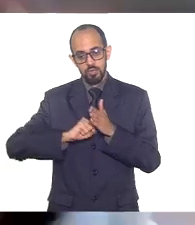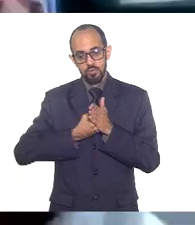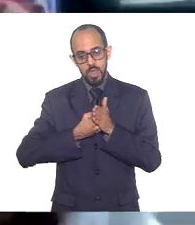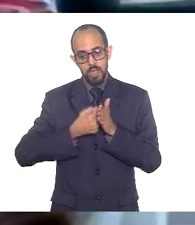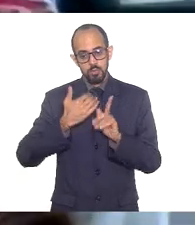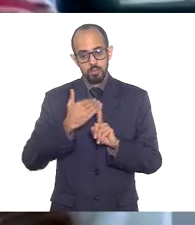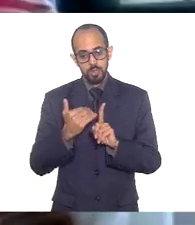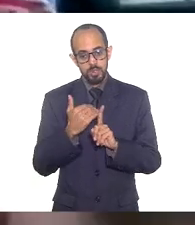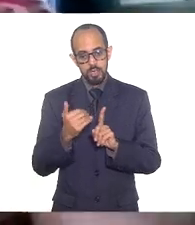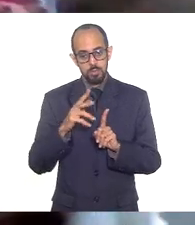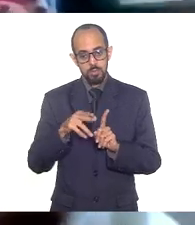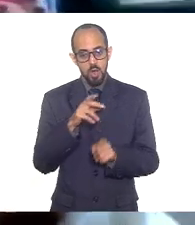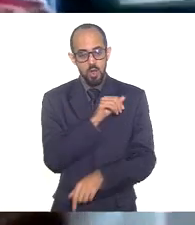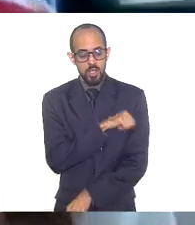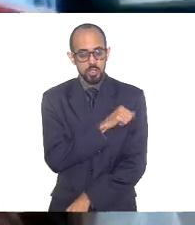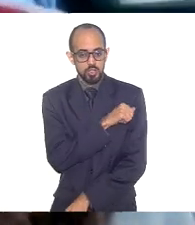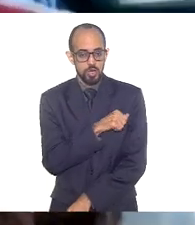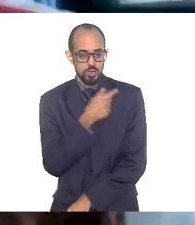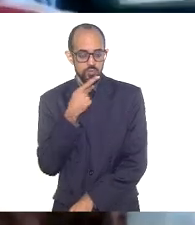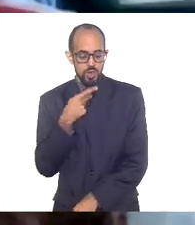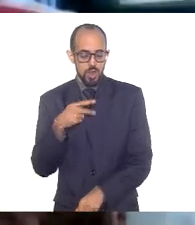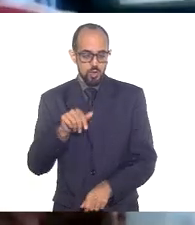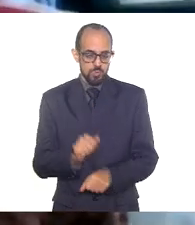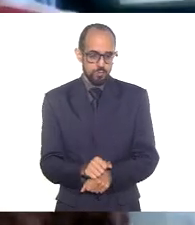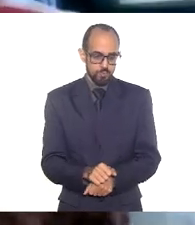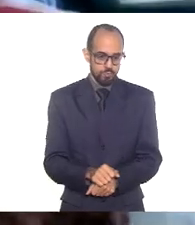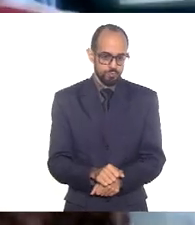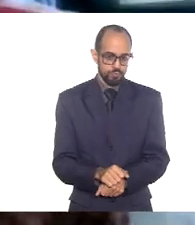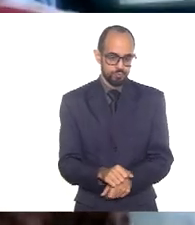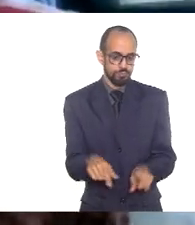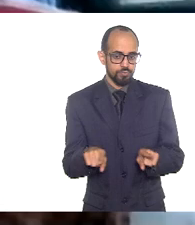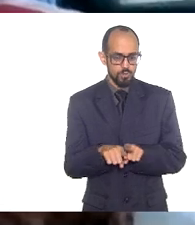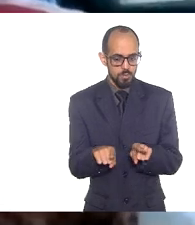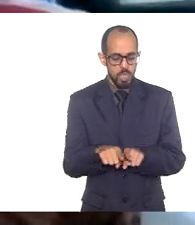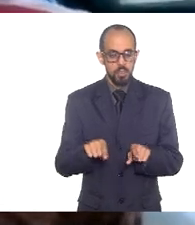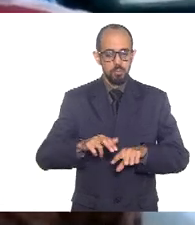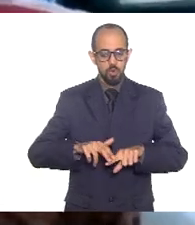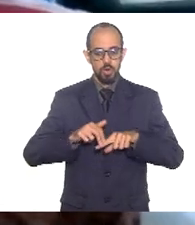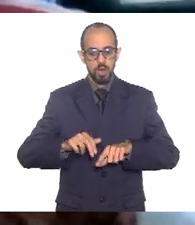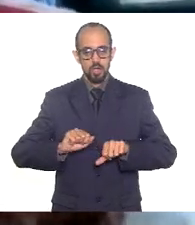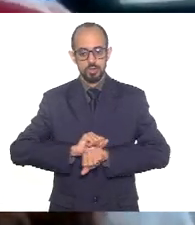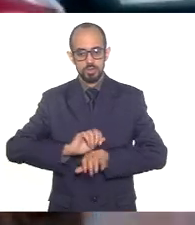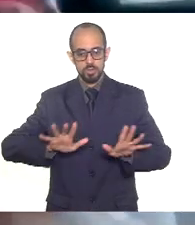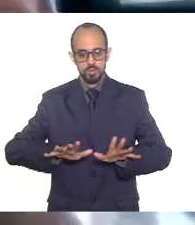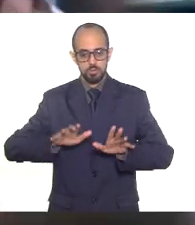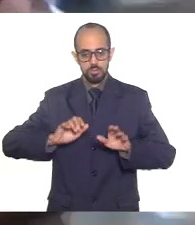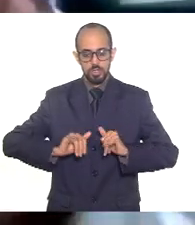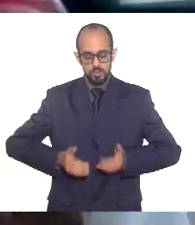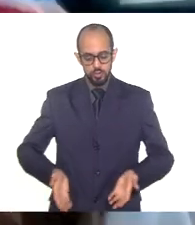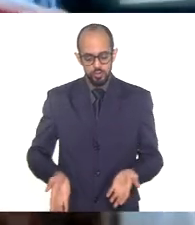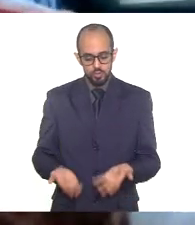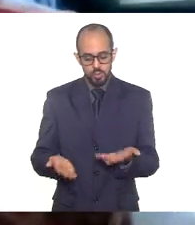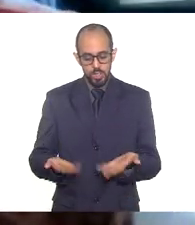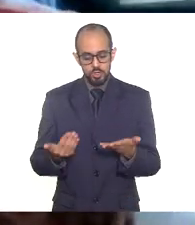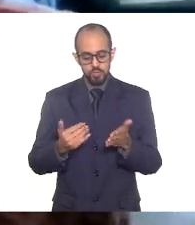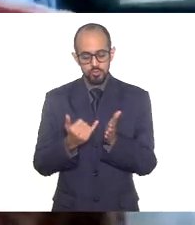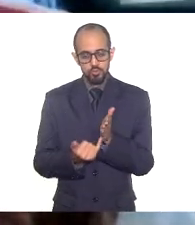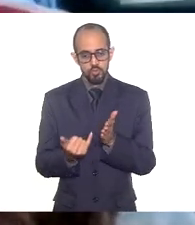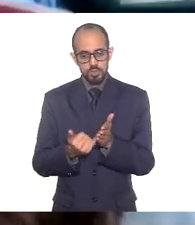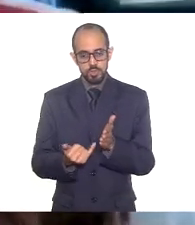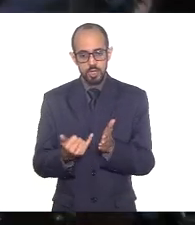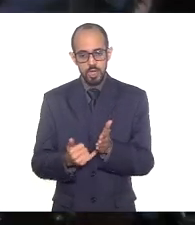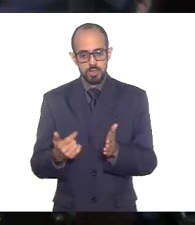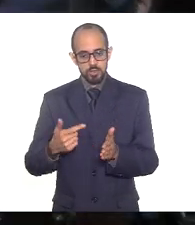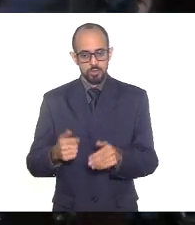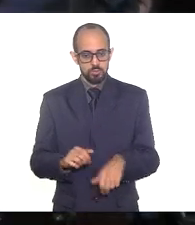Regiane e outras mais Inclusive a questão da transparência nos respectivos fiscais e vários outros